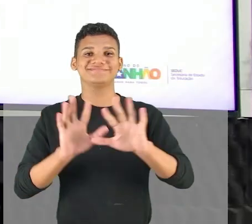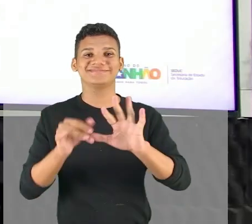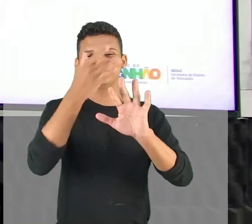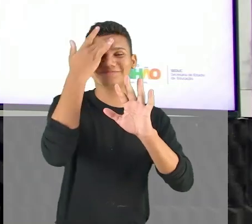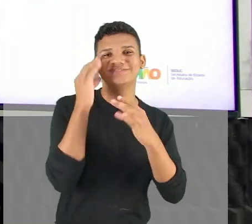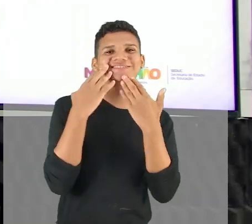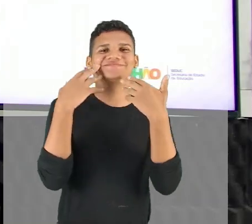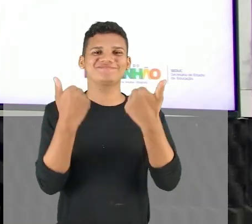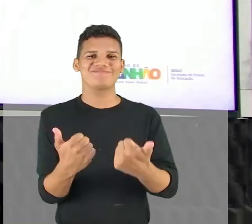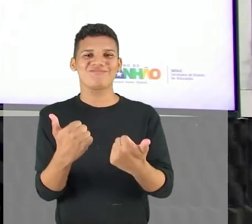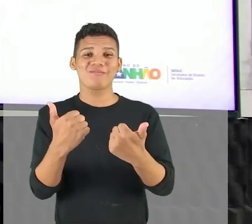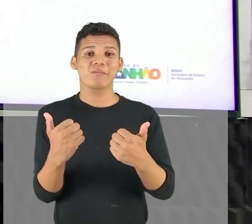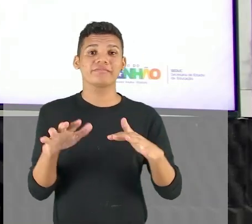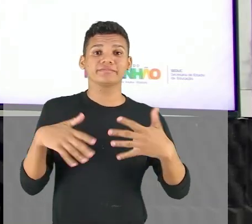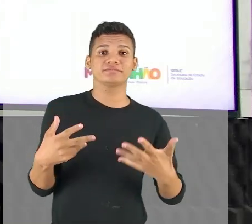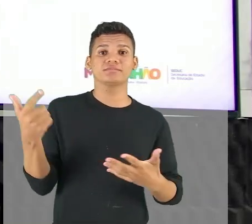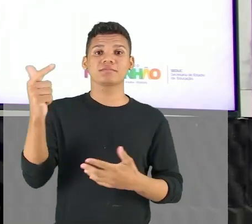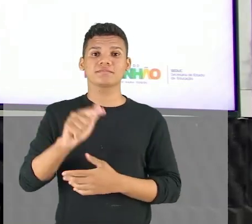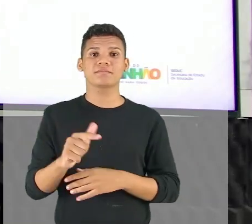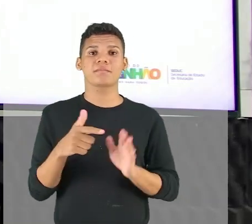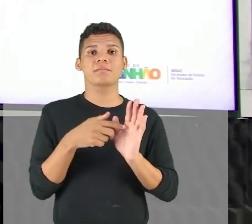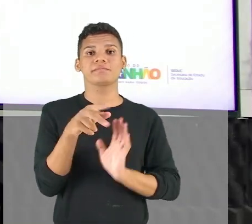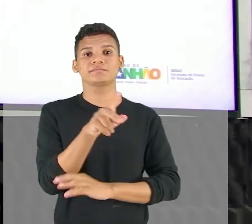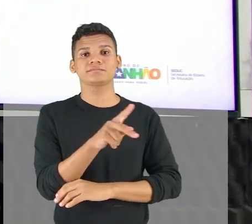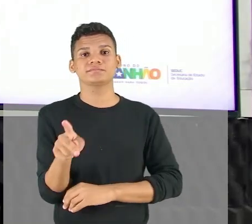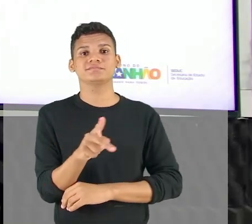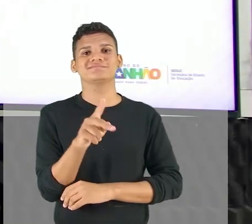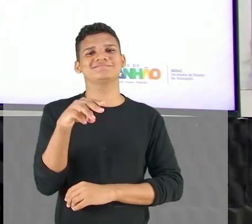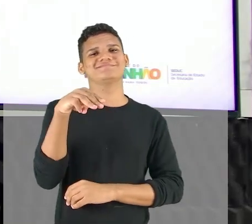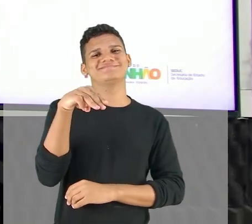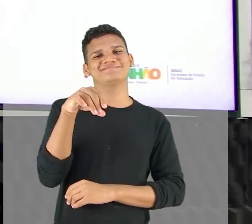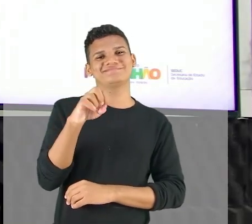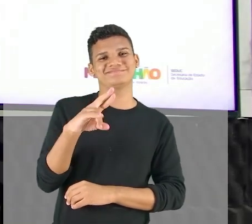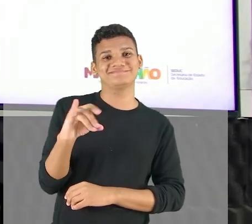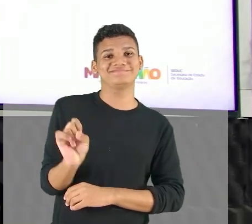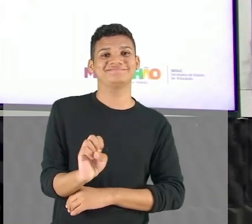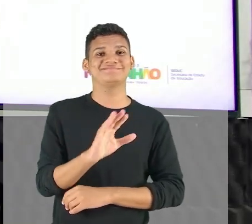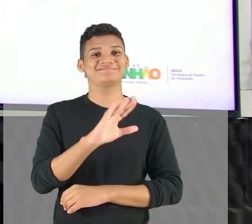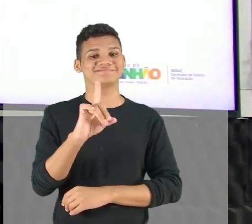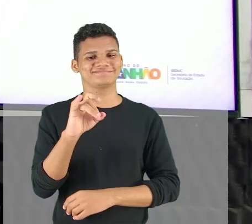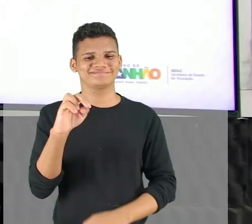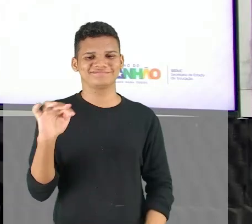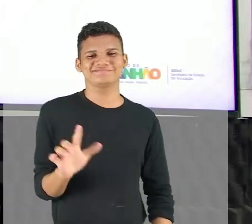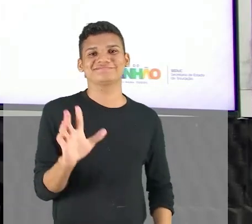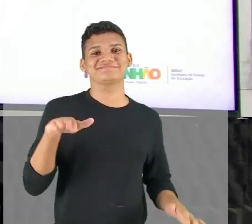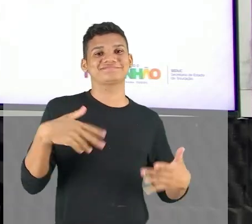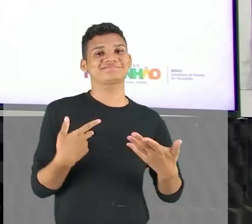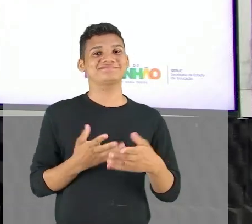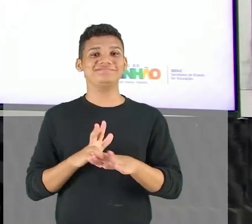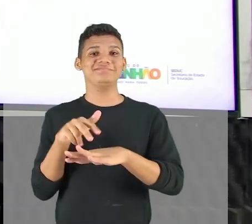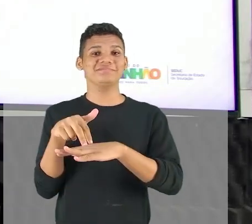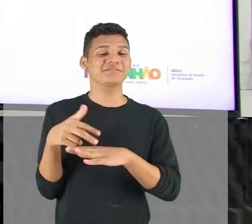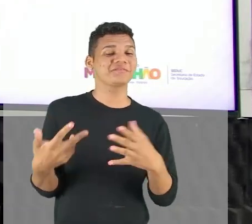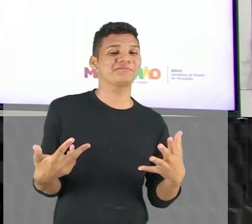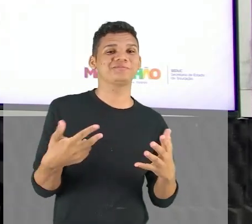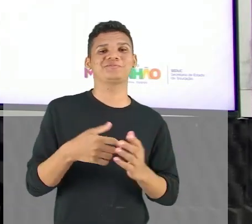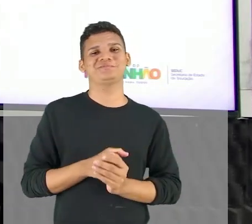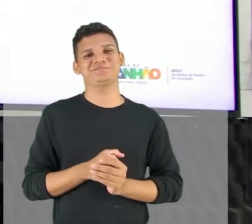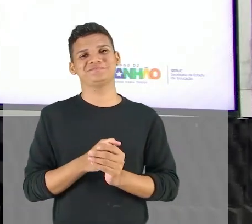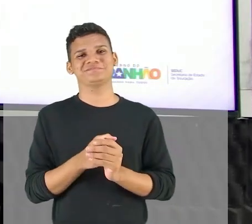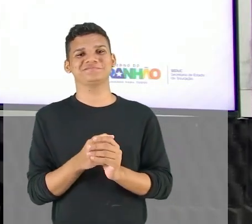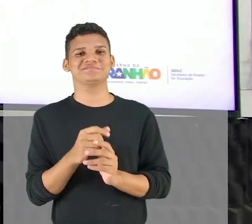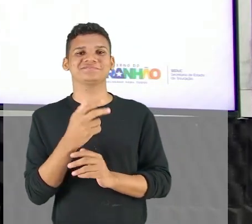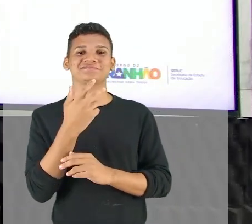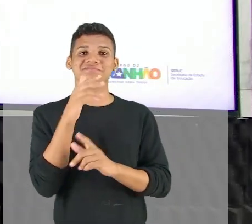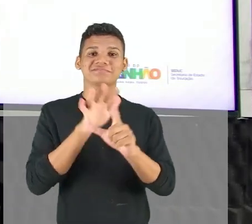aí pessoal, tudo bem? Mais uma vez o professor Marcos Daniel de Filosofia aqui na plataforma Gonçalves Dias, que é um projeto do Governo do